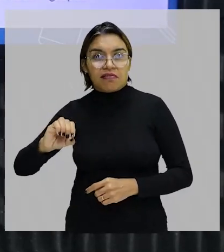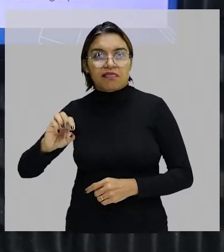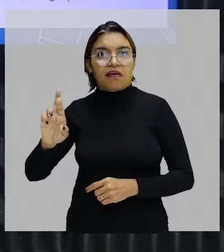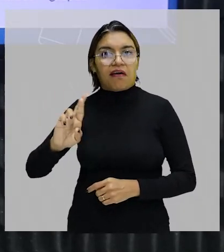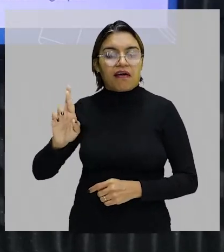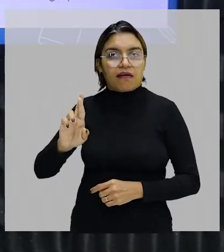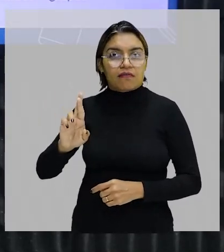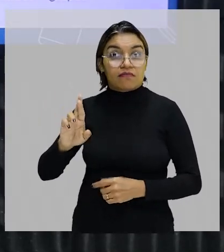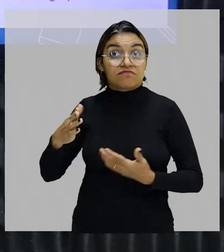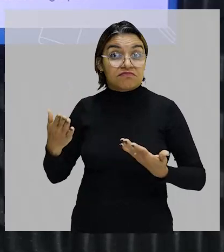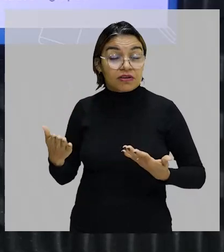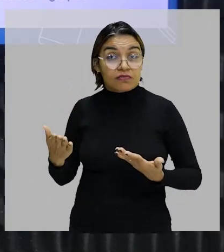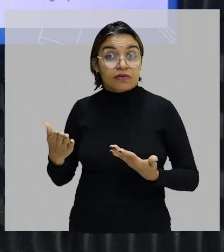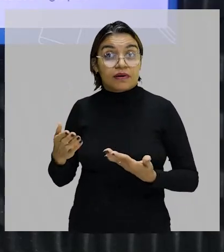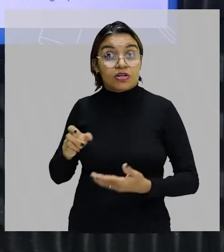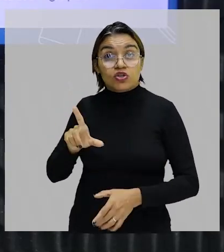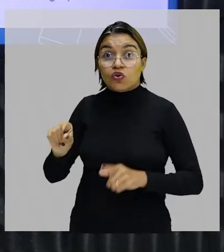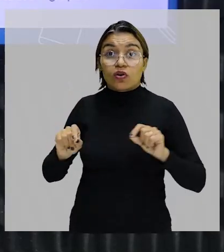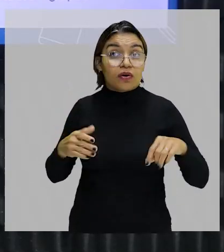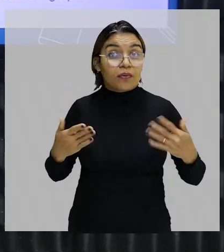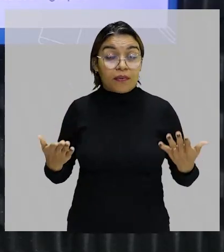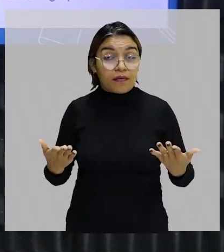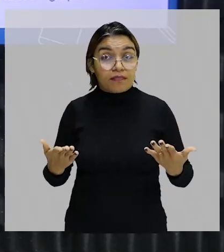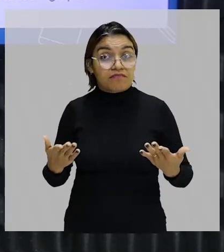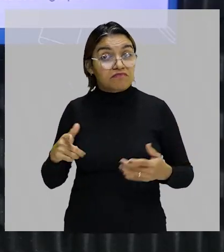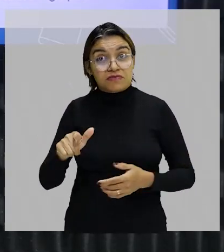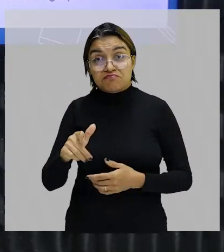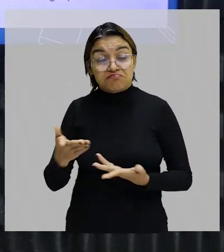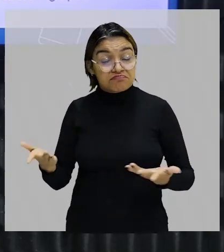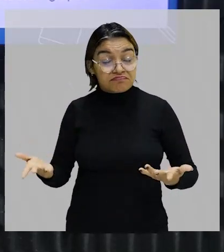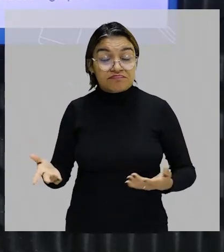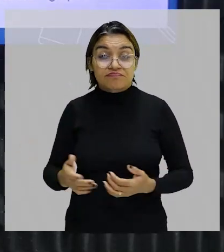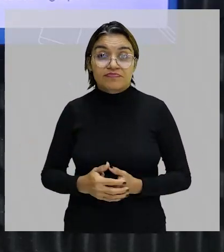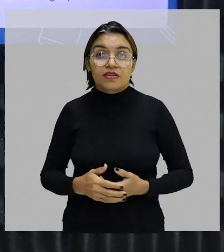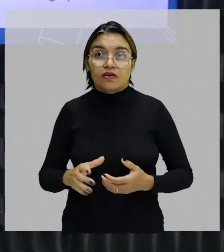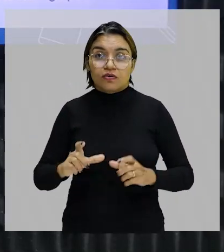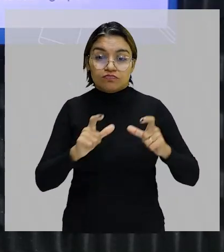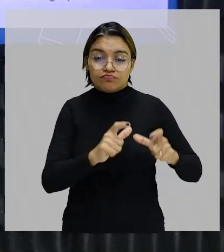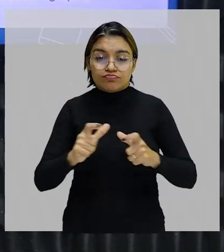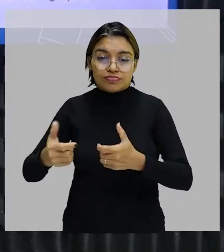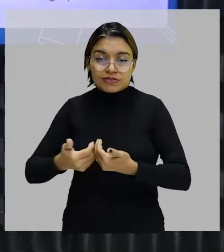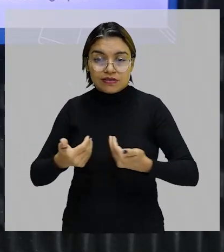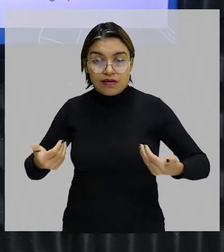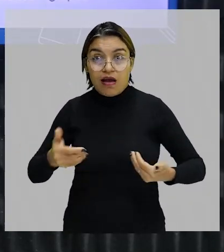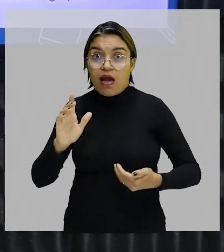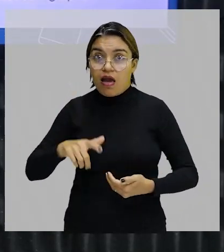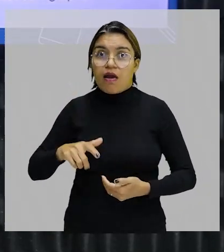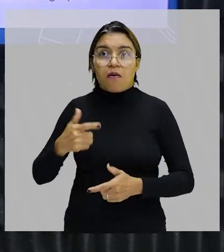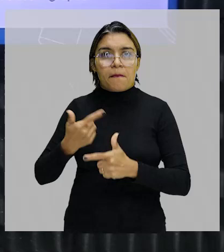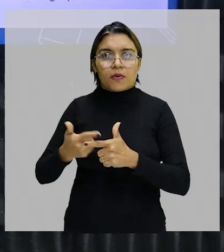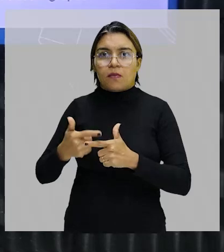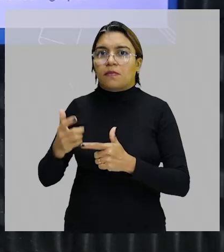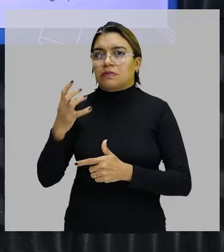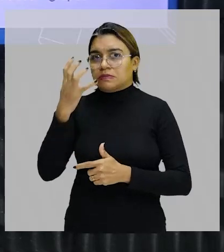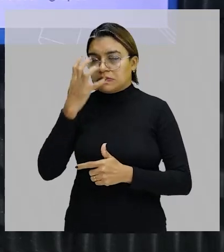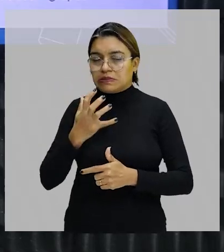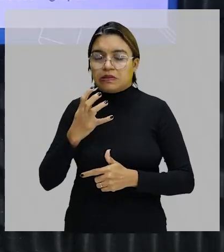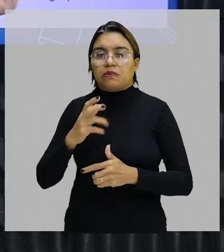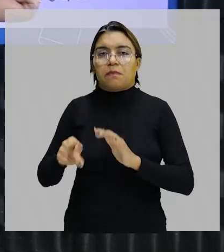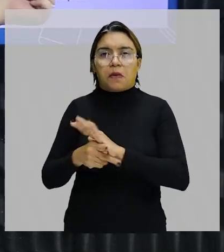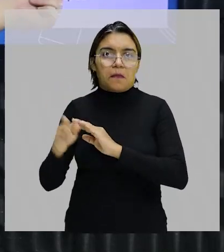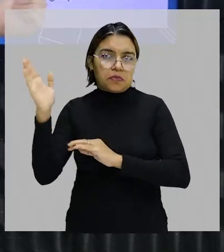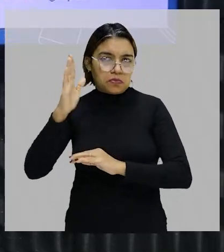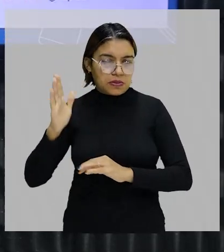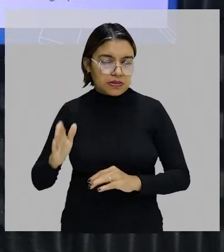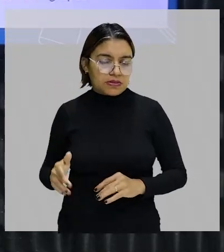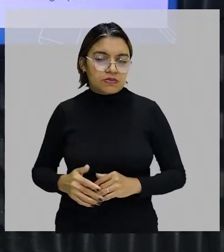forma de segregação, tá certo? Então não esqueça, tá? Segregação socioespacial é um problema sério do Brasil, tá certo? E como eu te